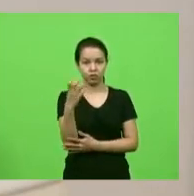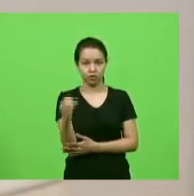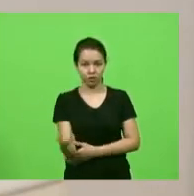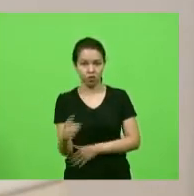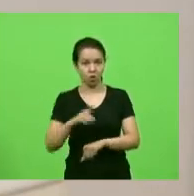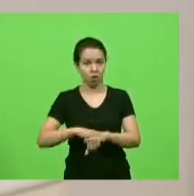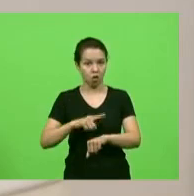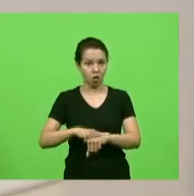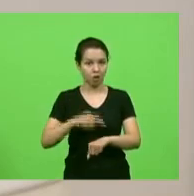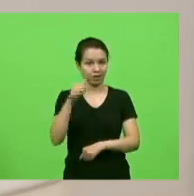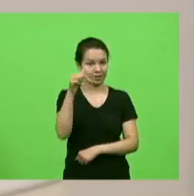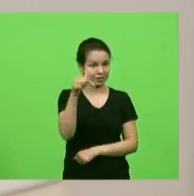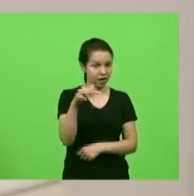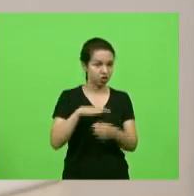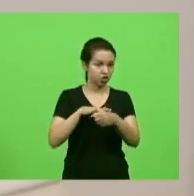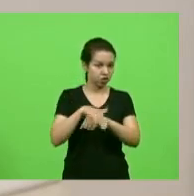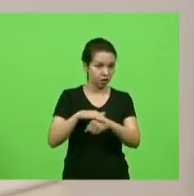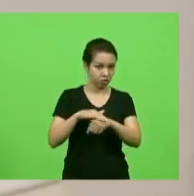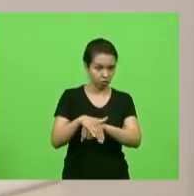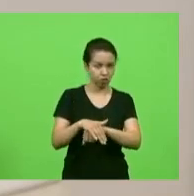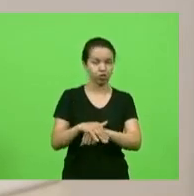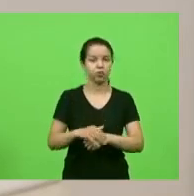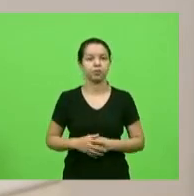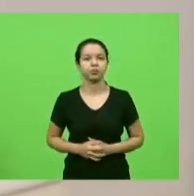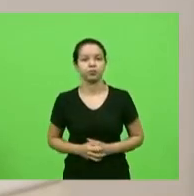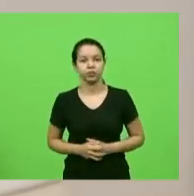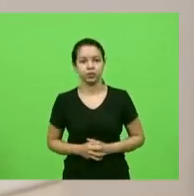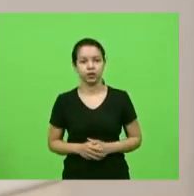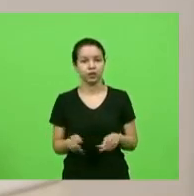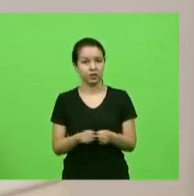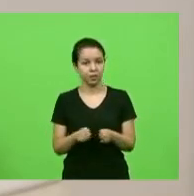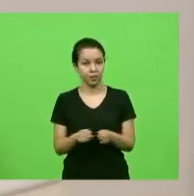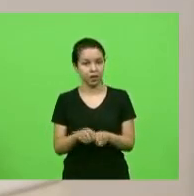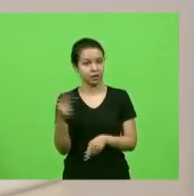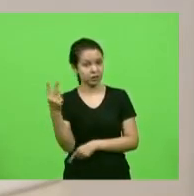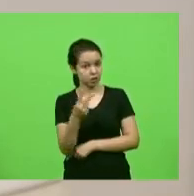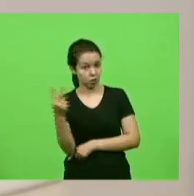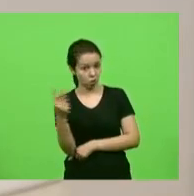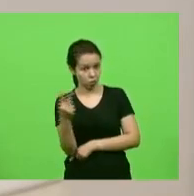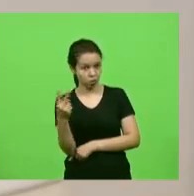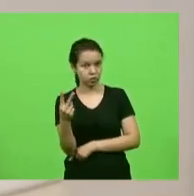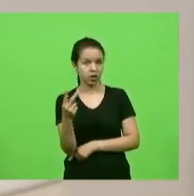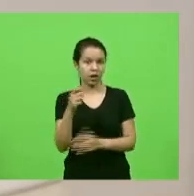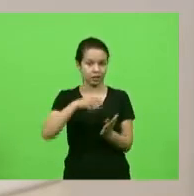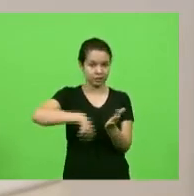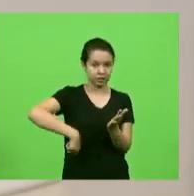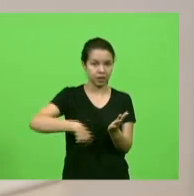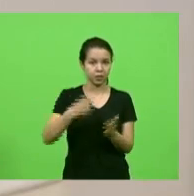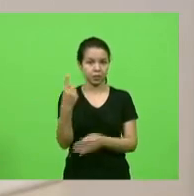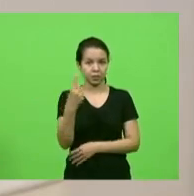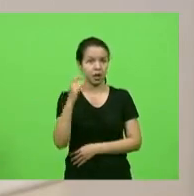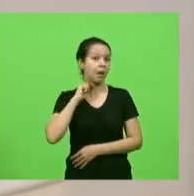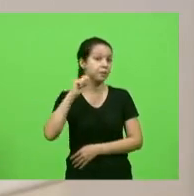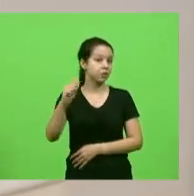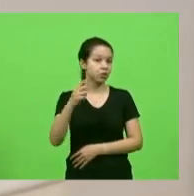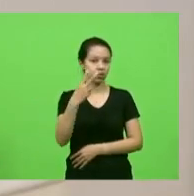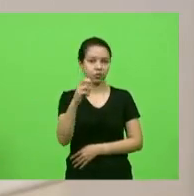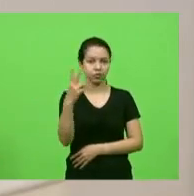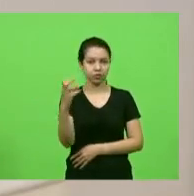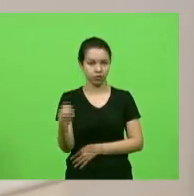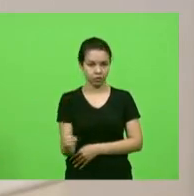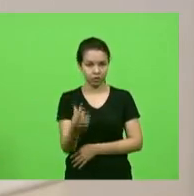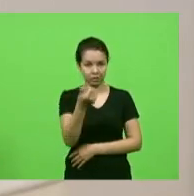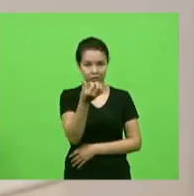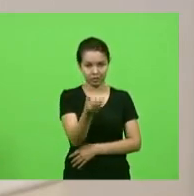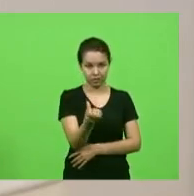19h51, enquanto a segunda, relativa à fonte 100, foi assinada em 1º de abril de 2020, às